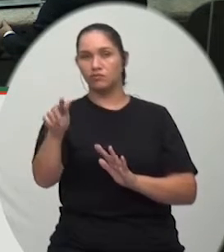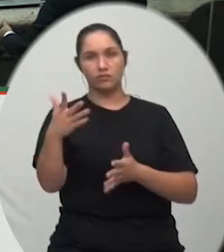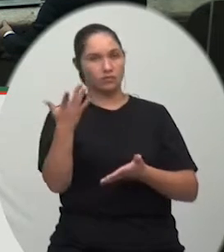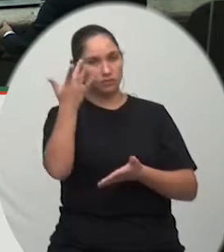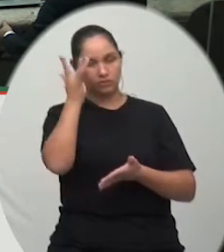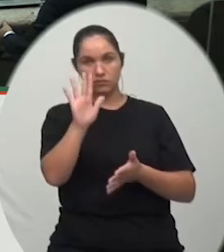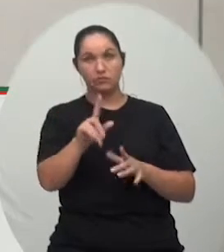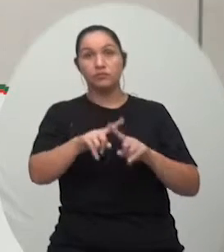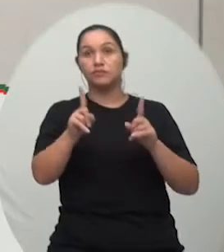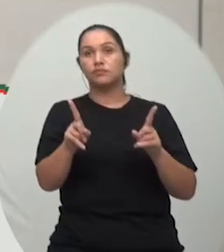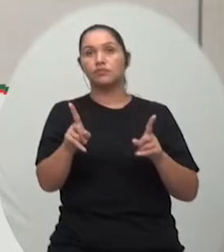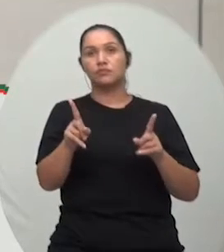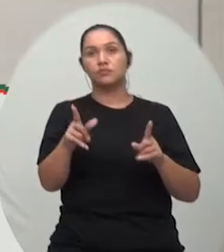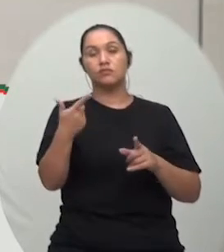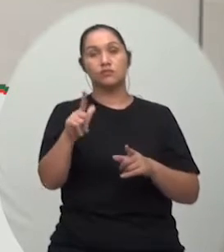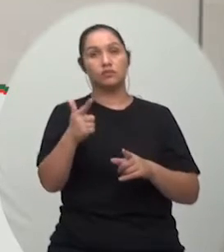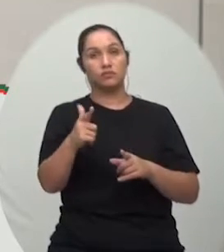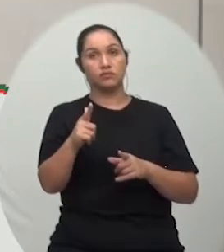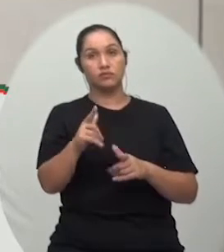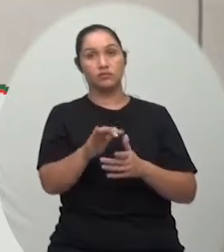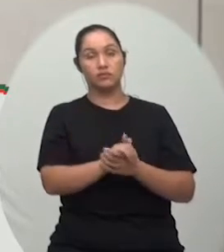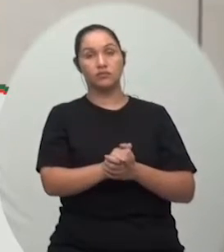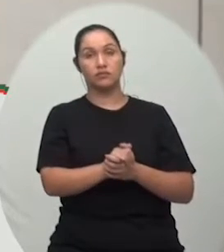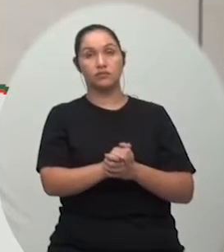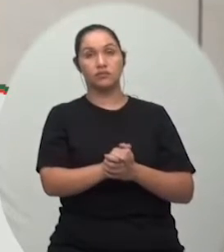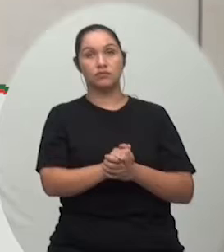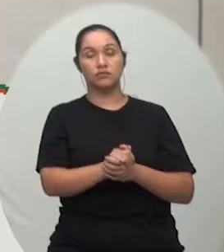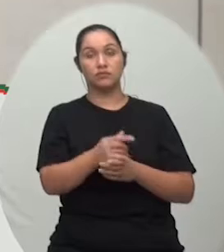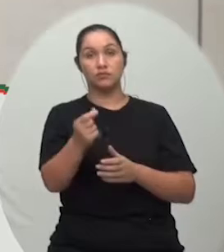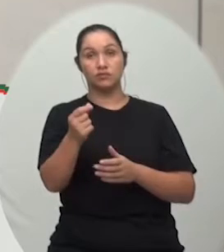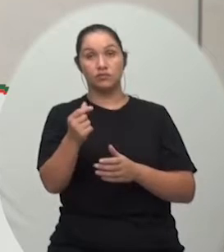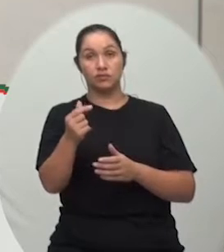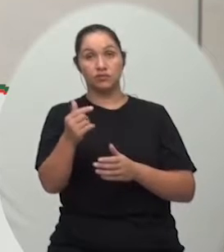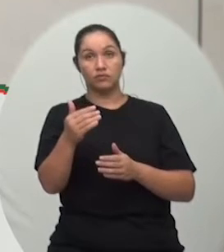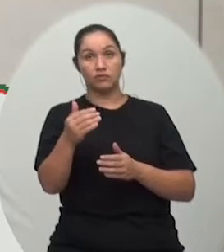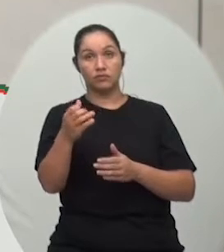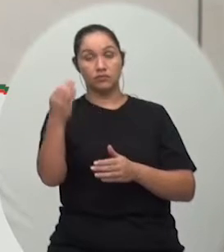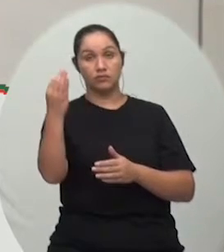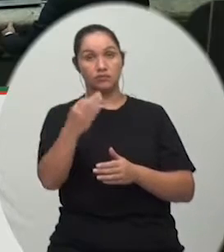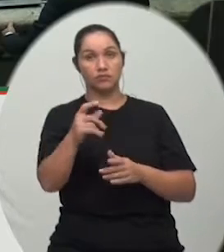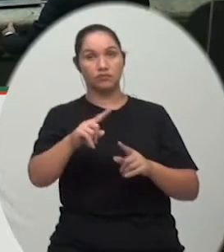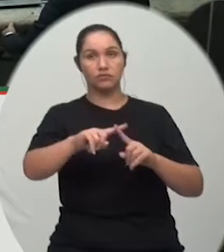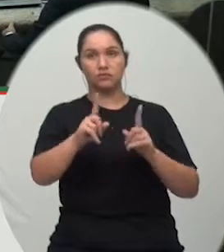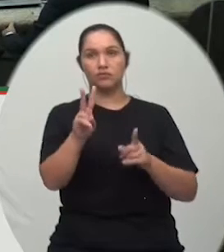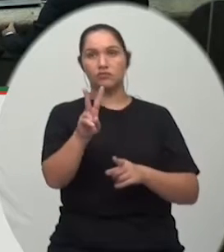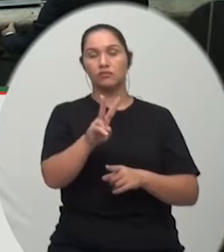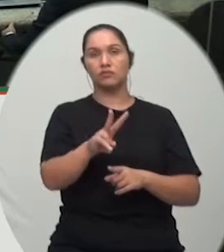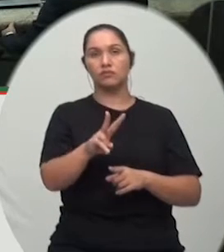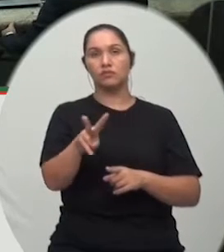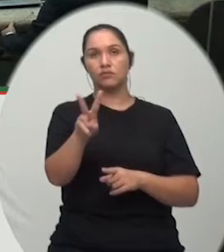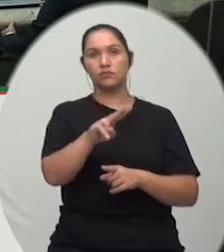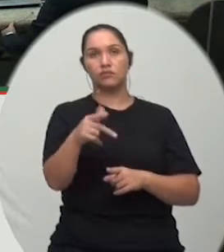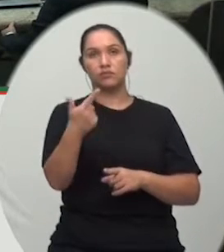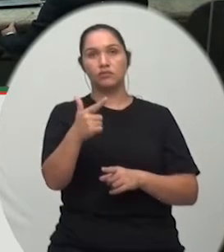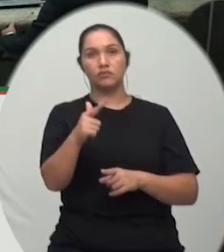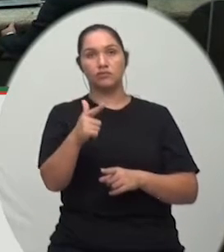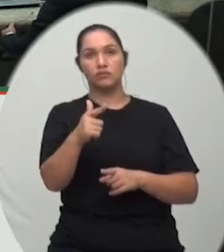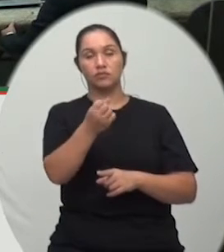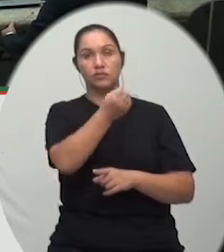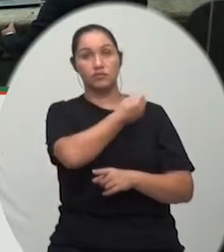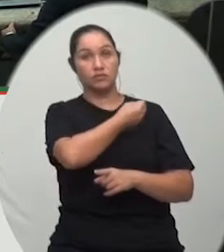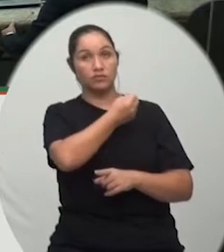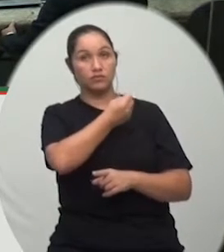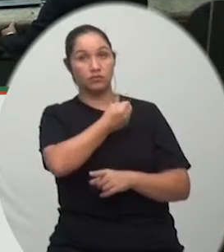a limitação. Mas eu vou te falar, mas a minha dúvida, vereador... Na verdade, vereador, não há uma limitação do número de famílias. Há